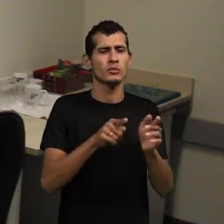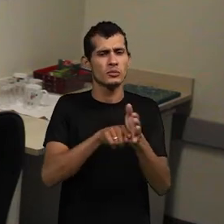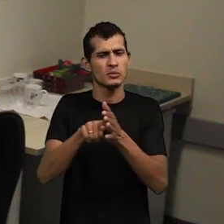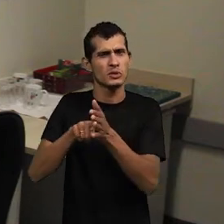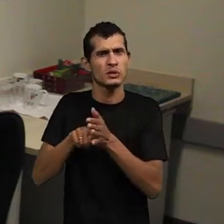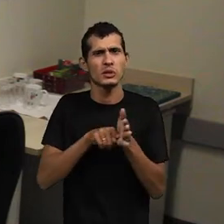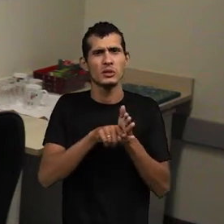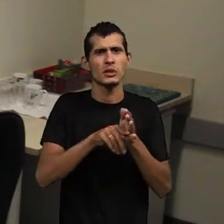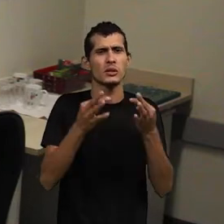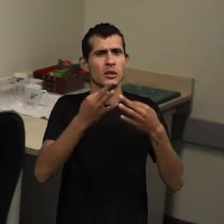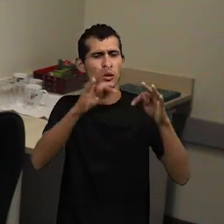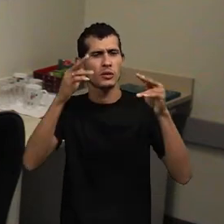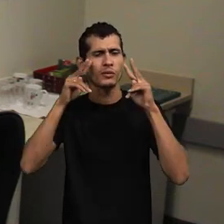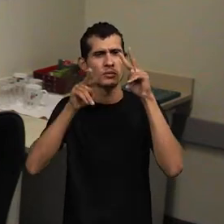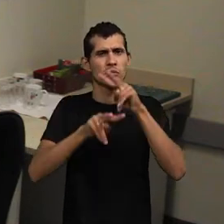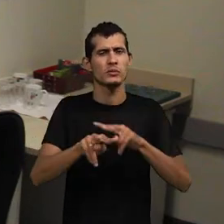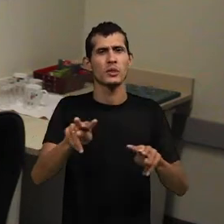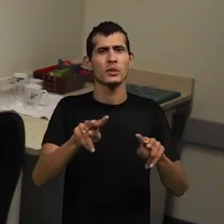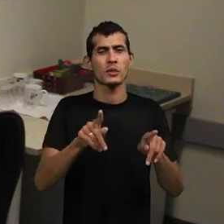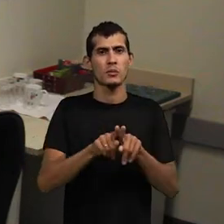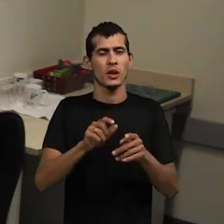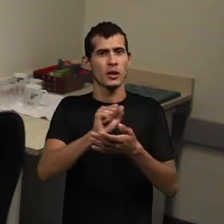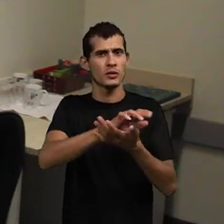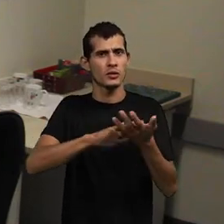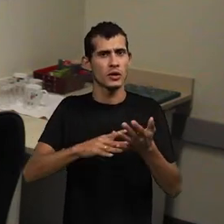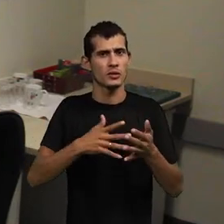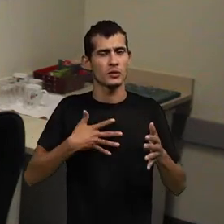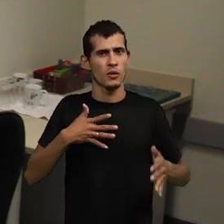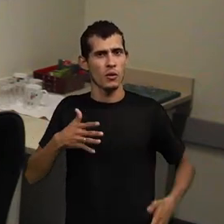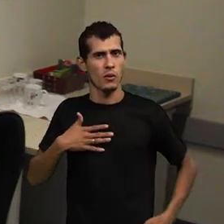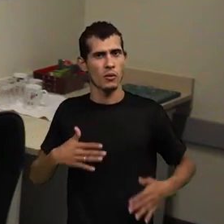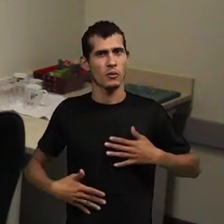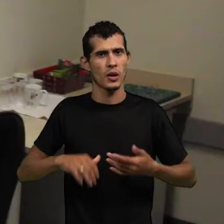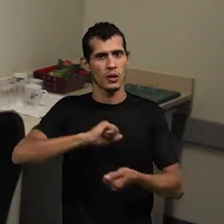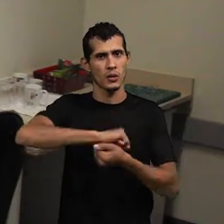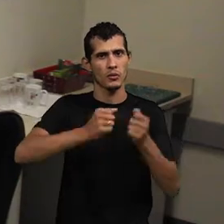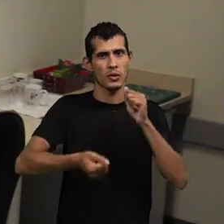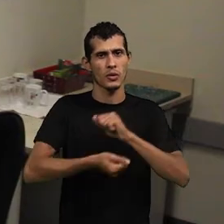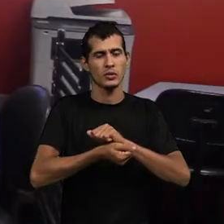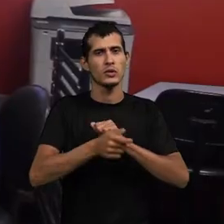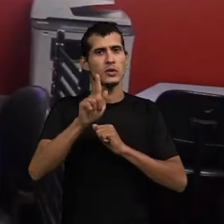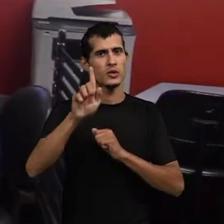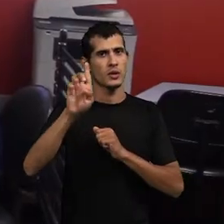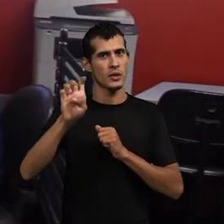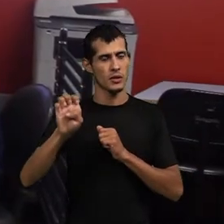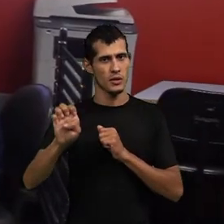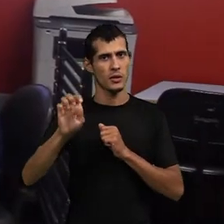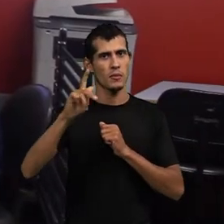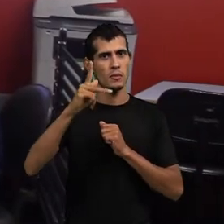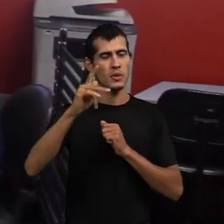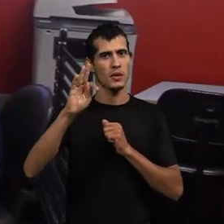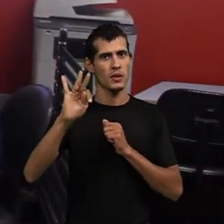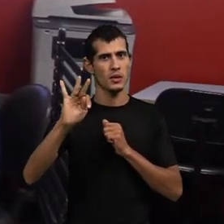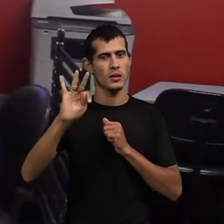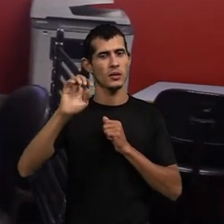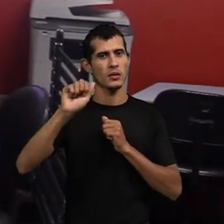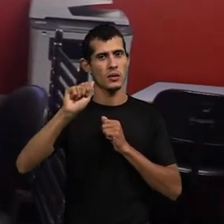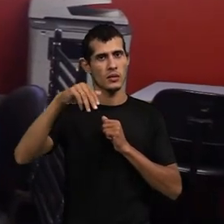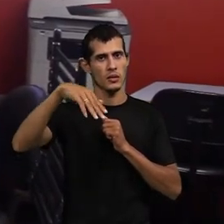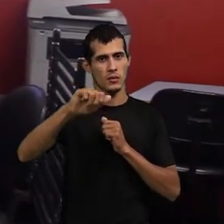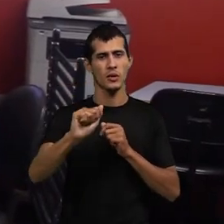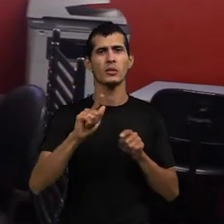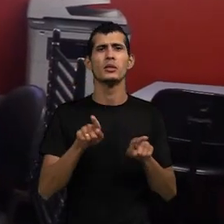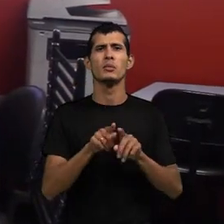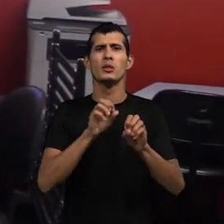Inclusão Escolar, Tecnologia Assistiva e Atividade Motora Adaptada, o GEPTAMA, que visa o ensino e a inclusão educacional e